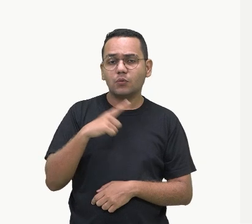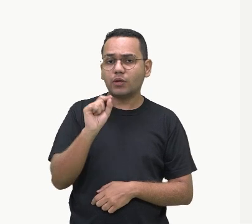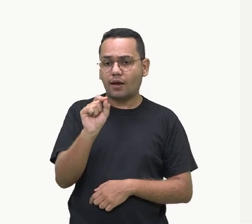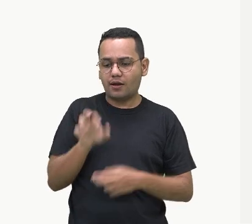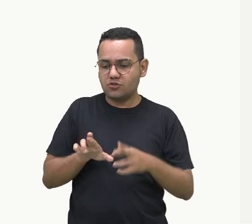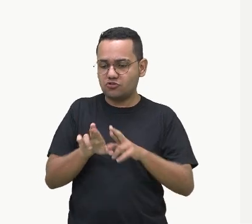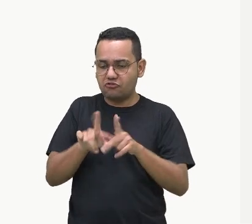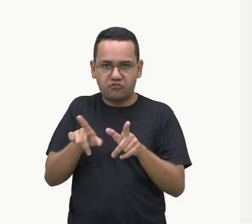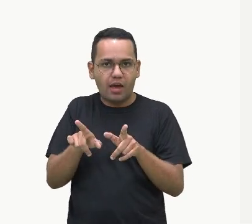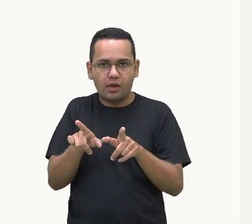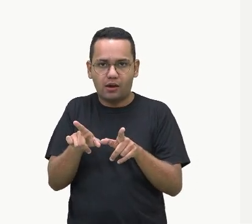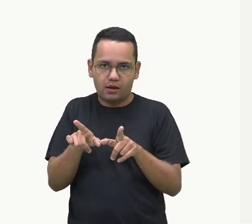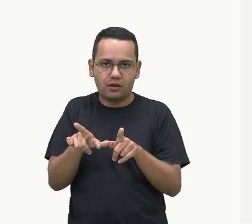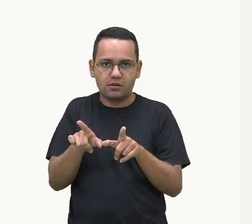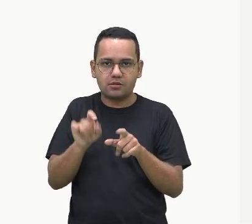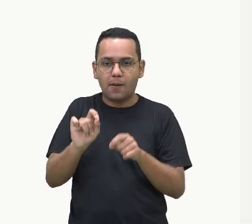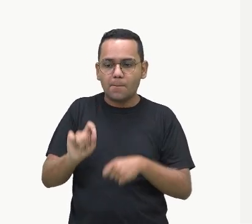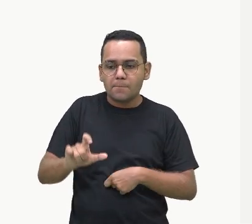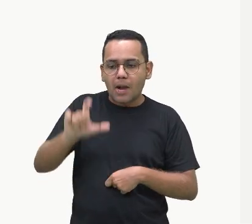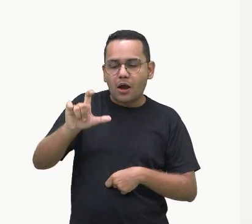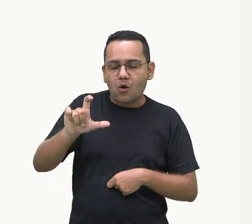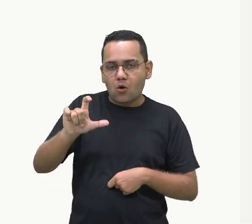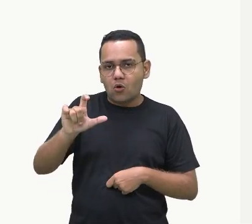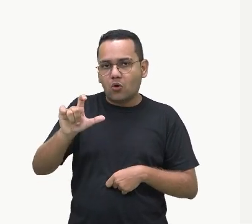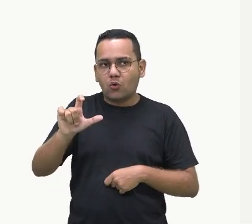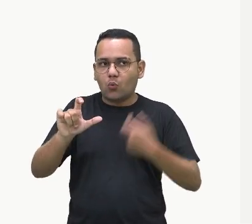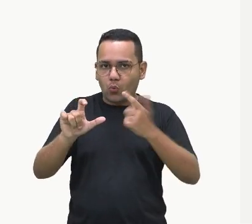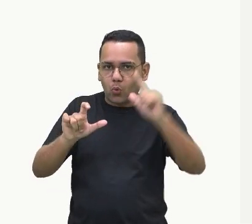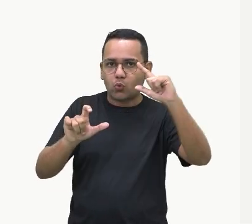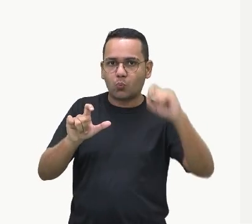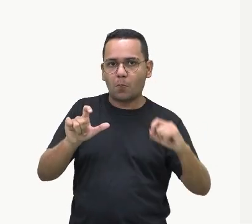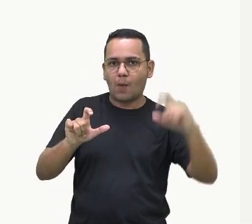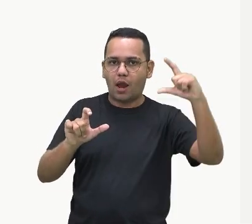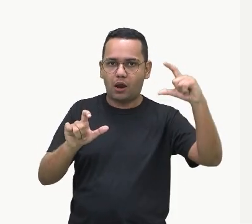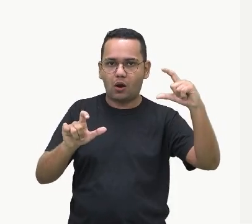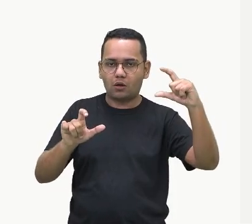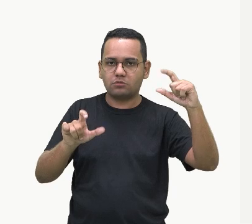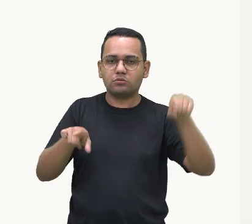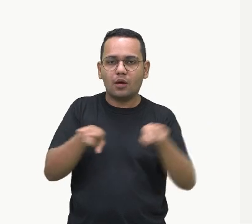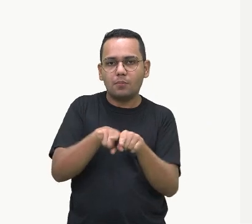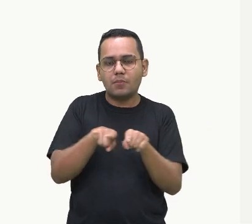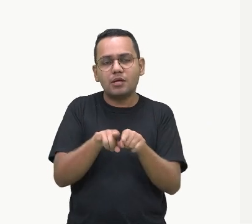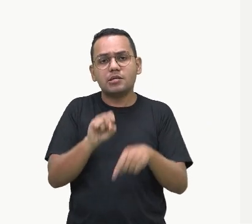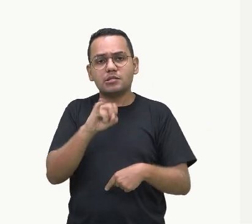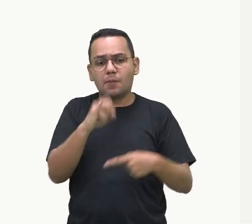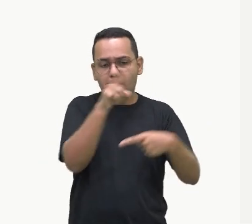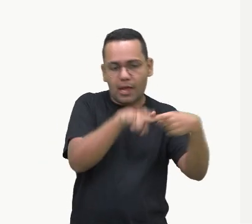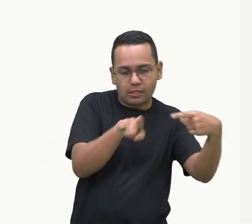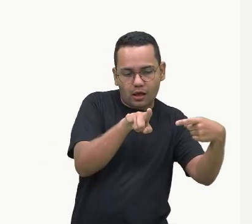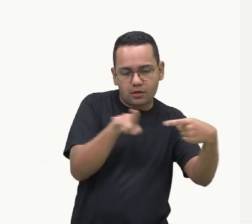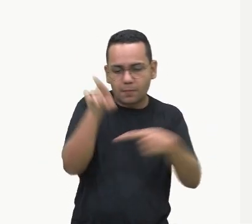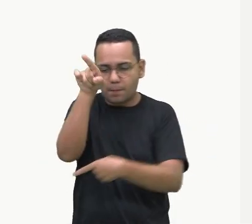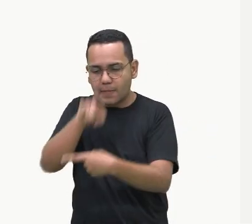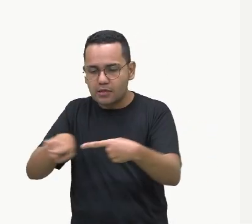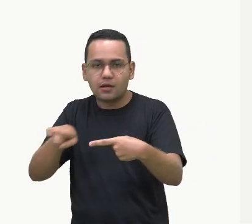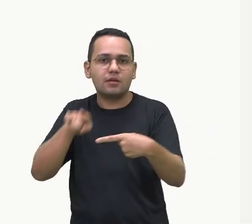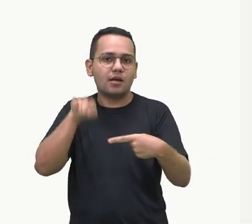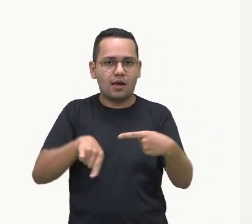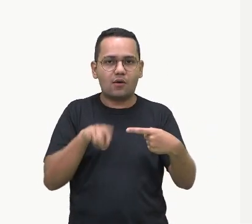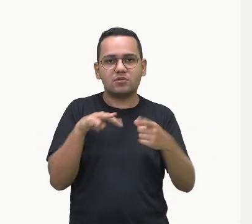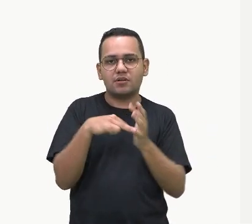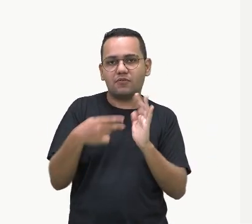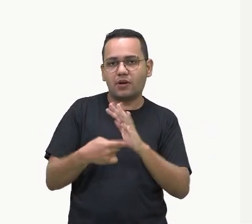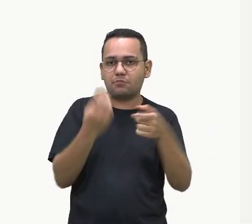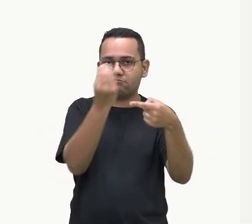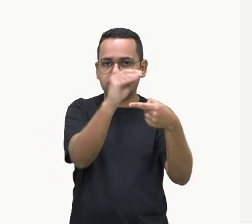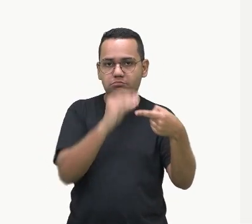o dobro. Se um lado vai dividir pela metade, o outro lado também vai dividir pela metade. Isso é proporcional.